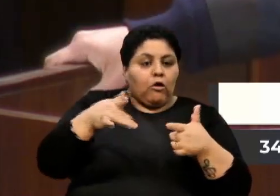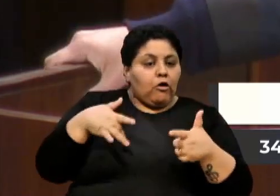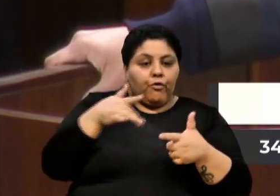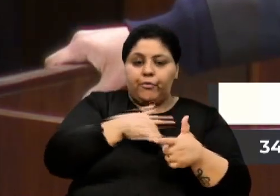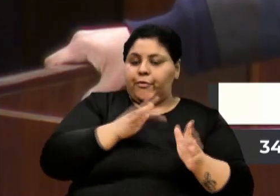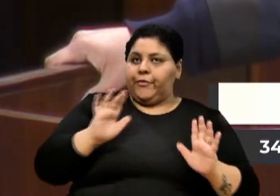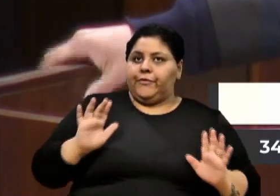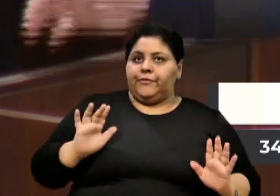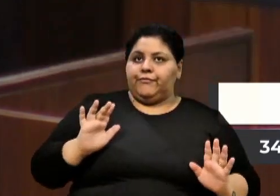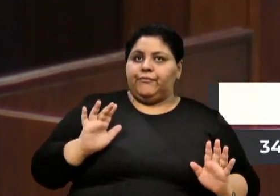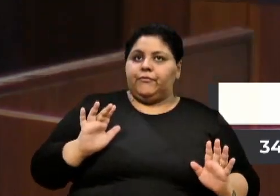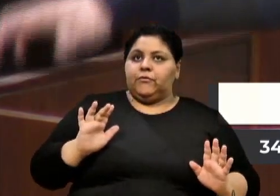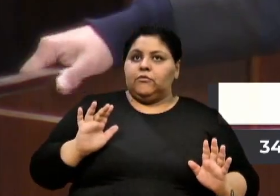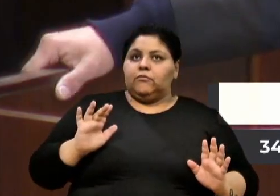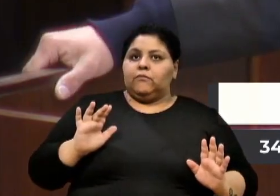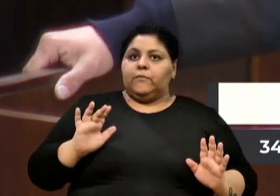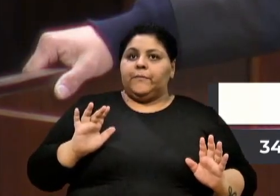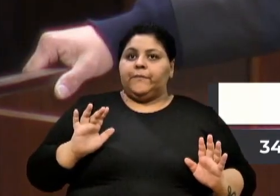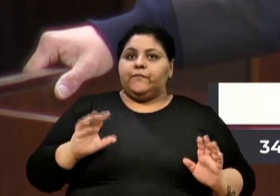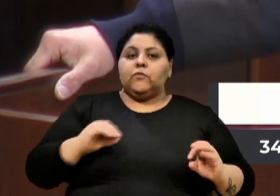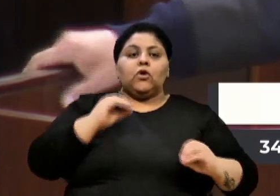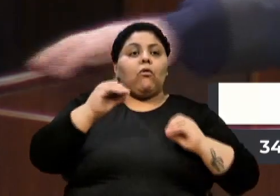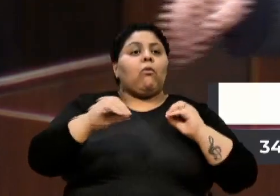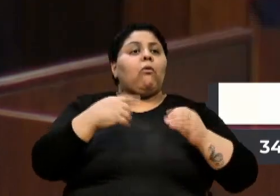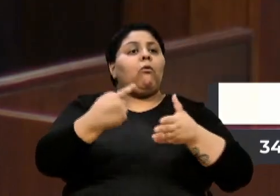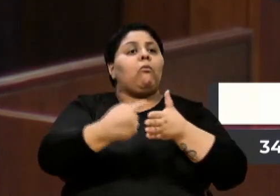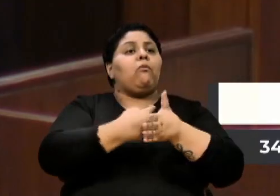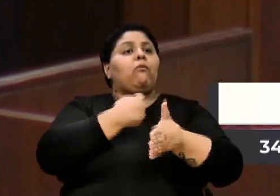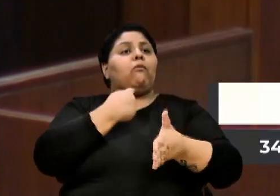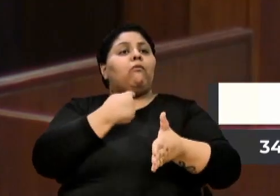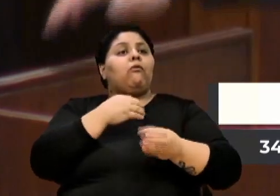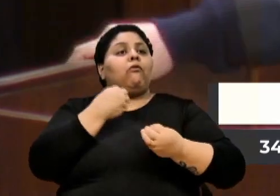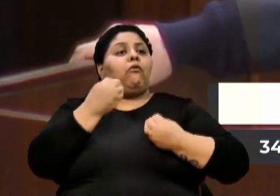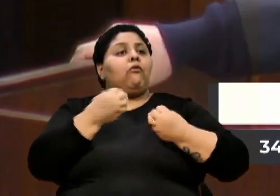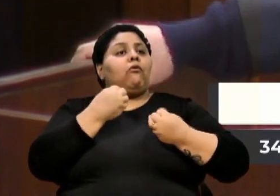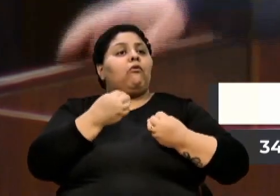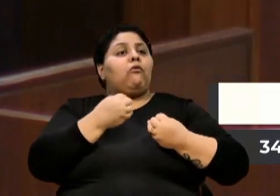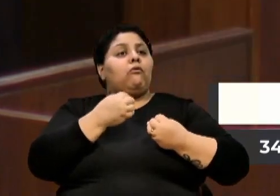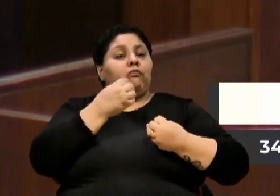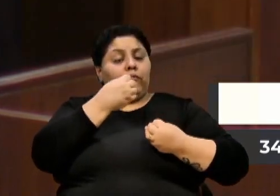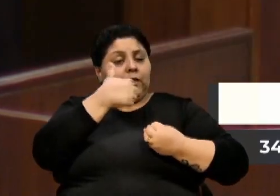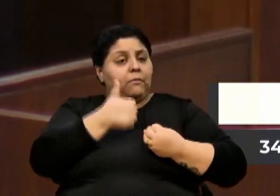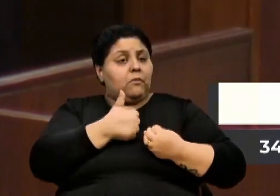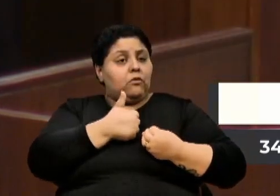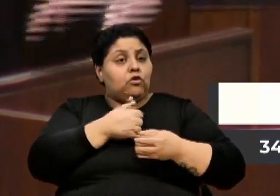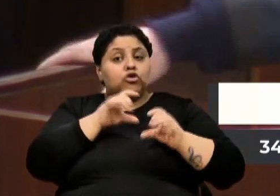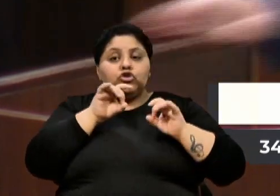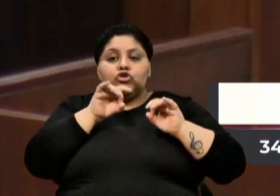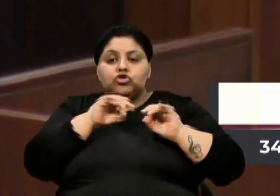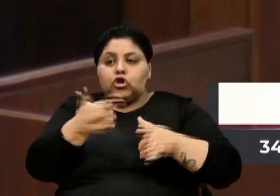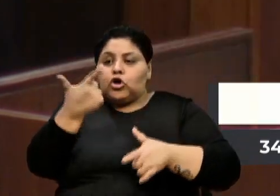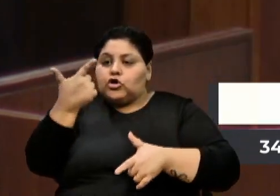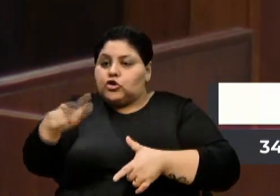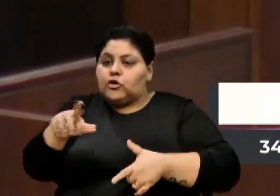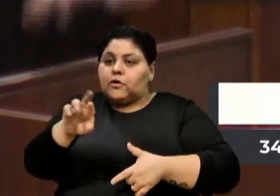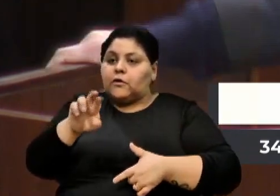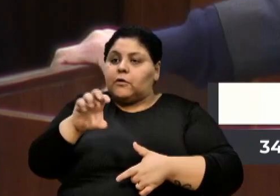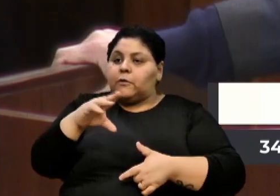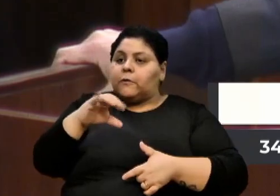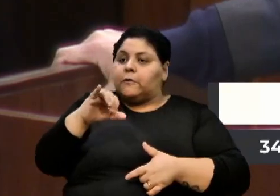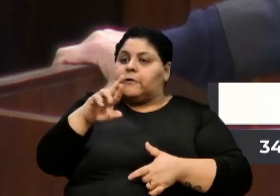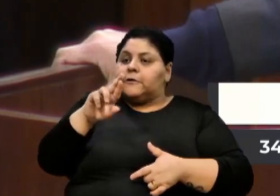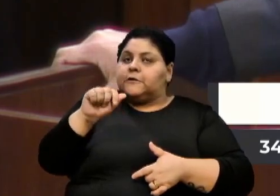Juliano? Olha, doutor, estou bem, graças a Deus. Eu vim só renovar a receita. Em 4, 5 minutos, estou indo embora.